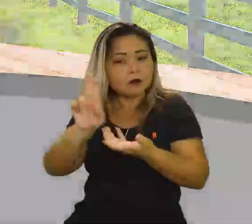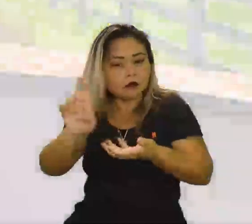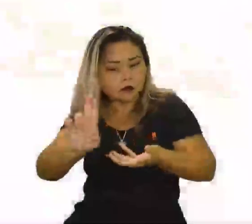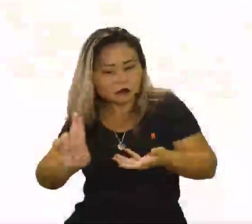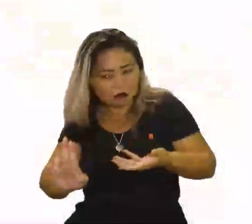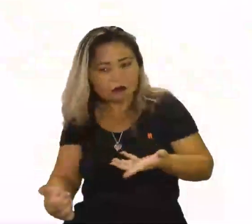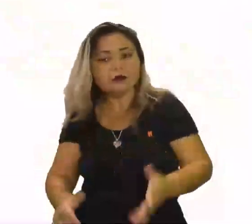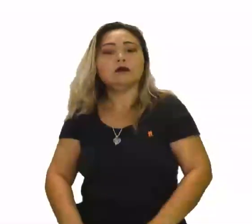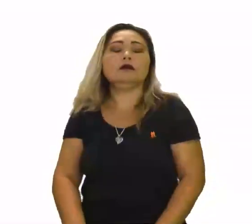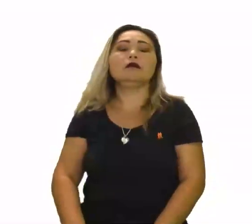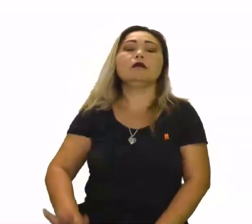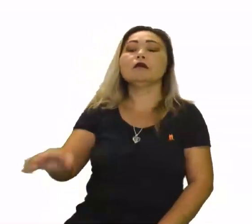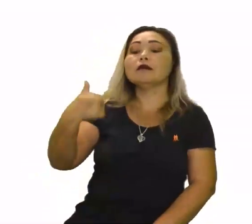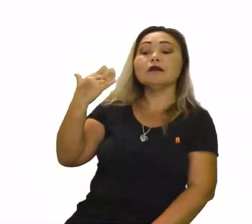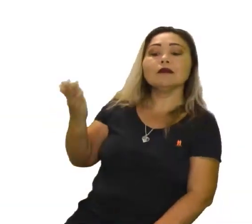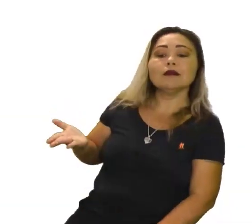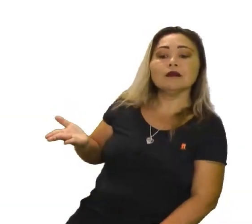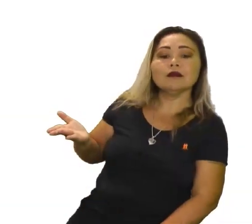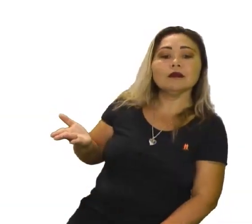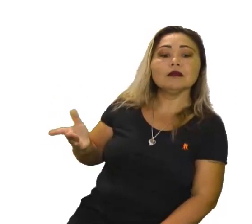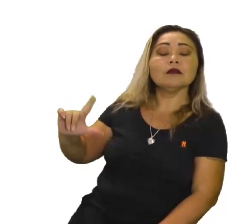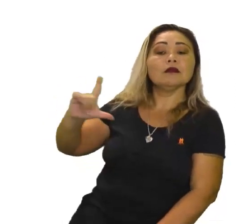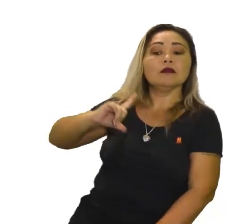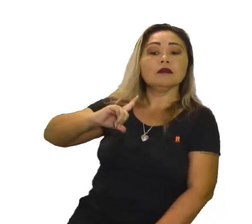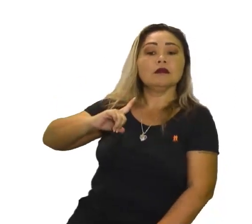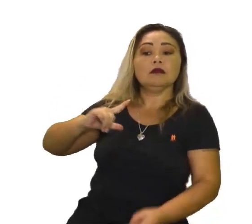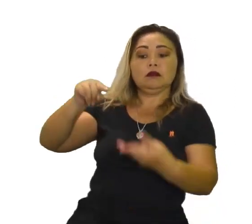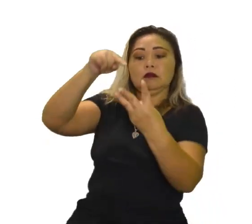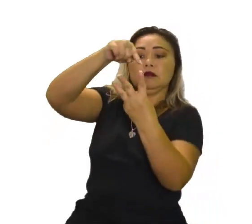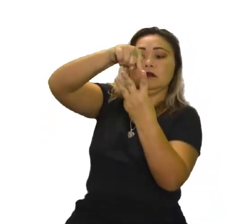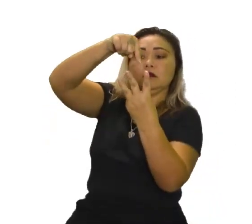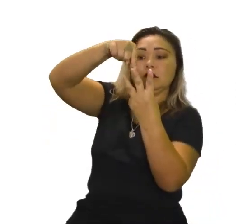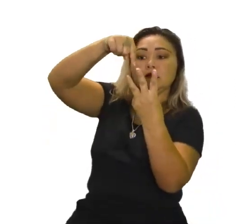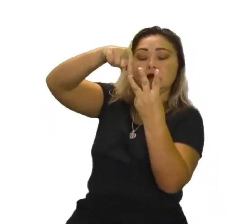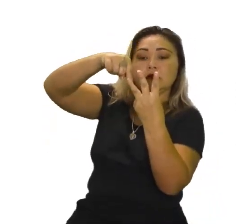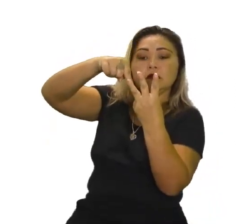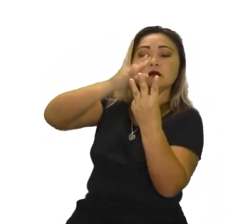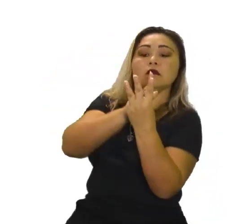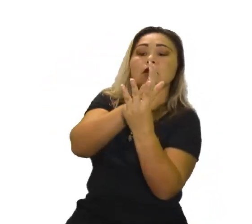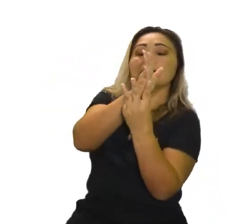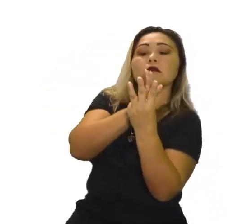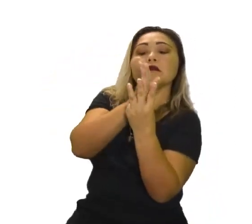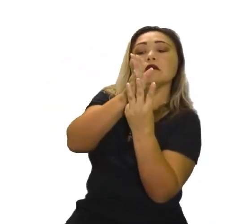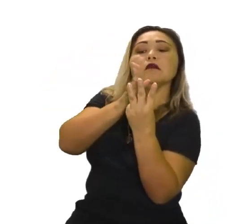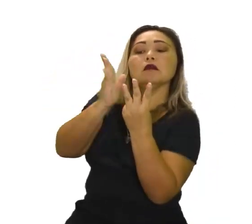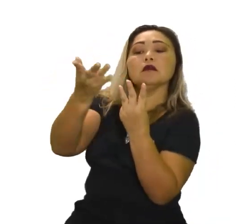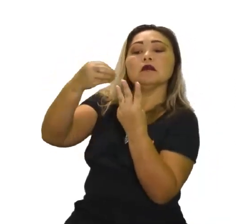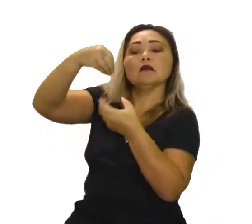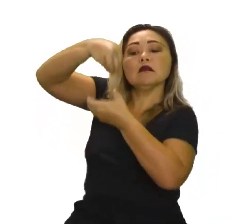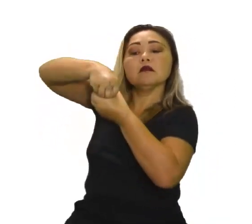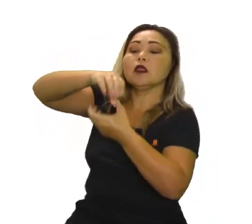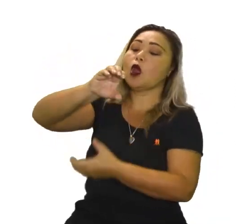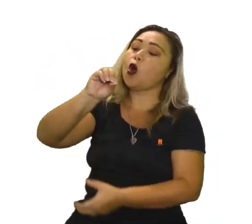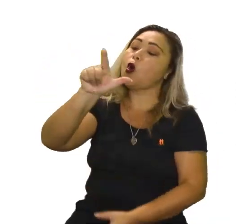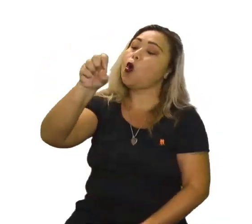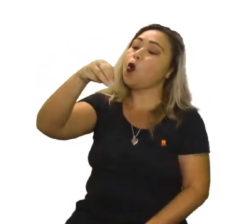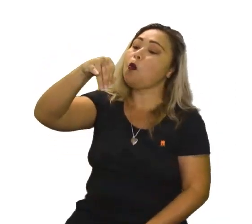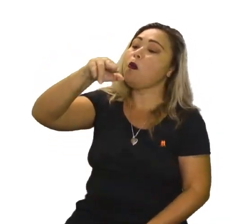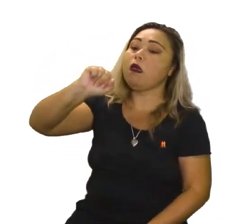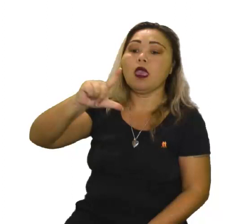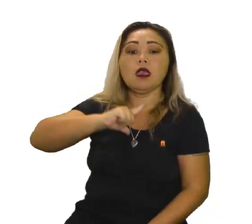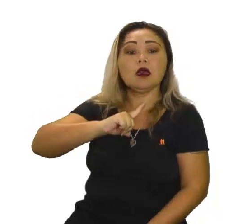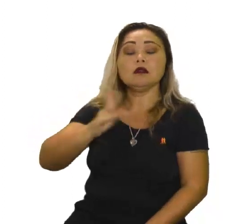uma olhada lá na tela. Olha só, nós temos então 3 indivíduos distintos numa colmeia. Nós